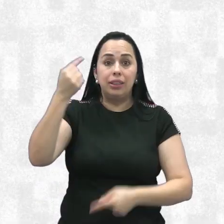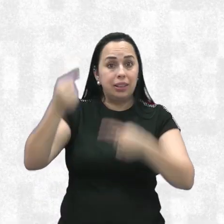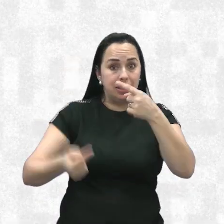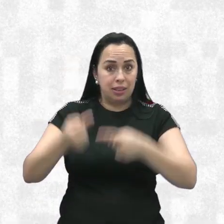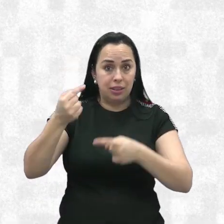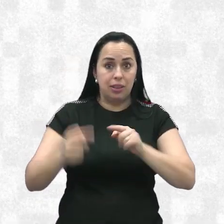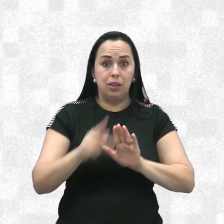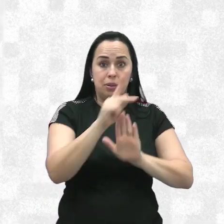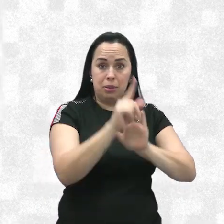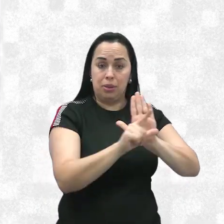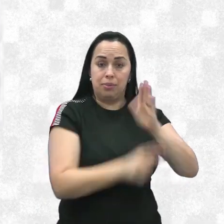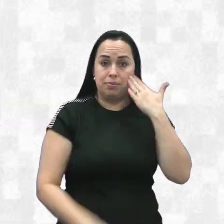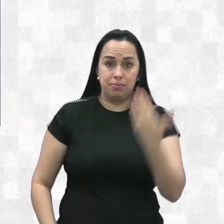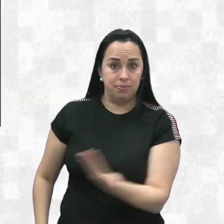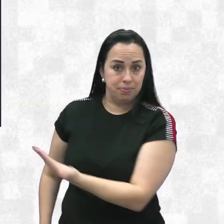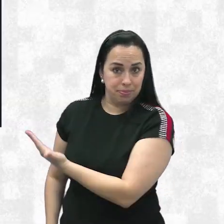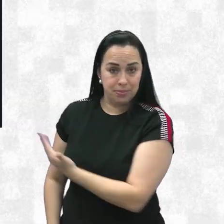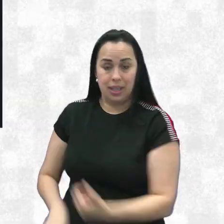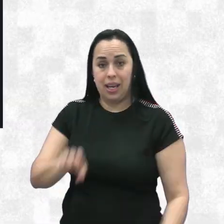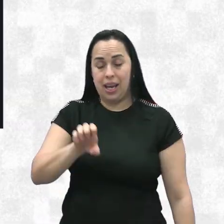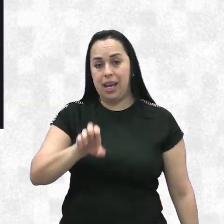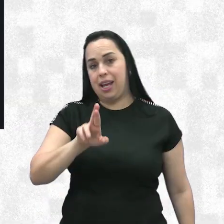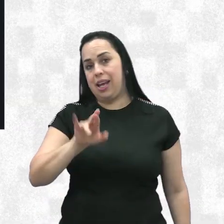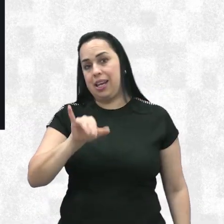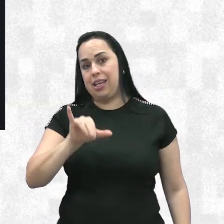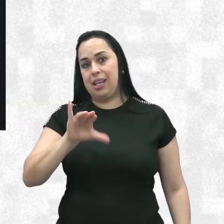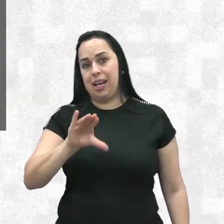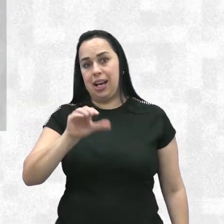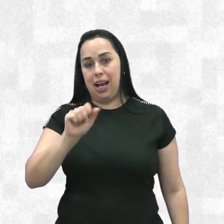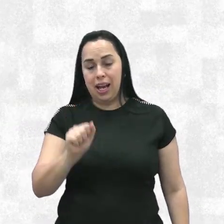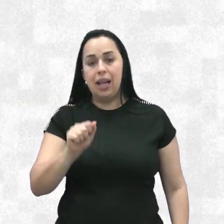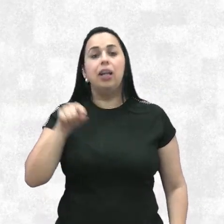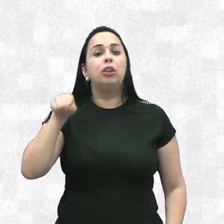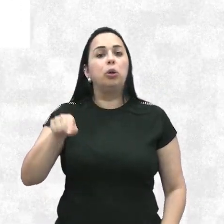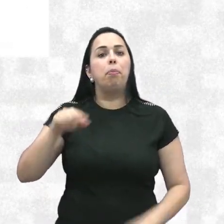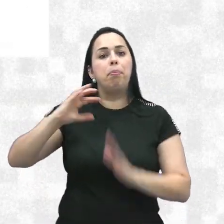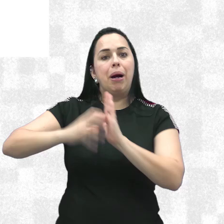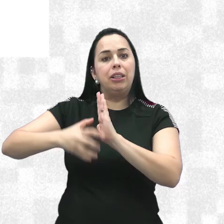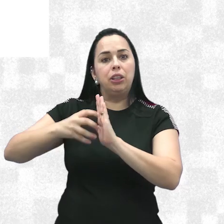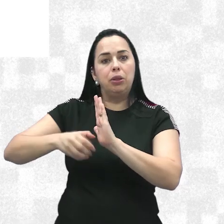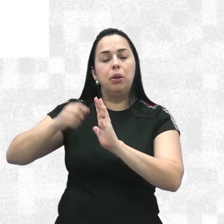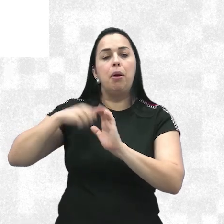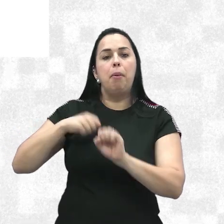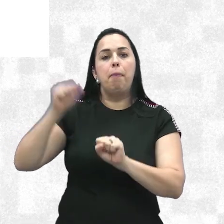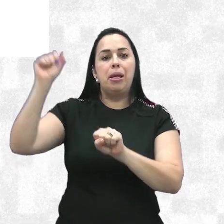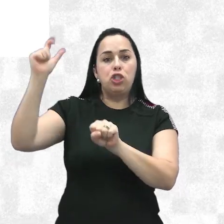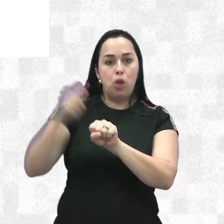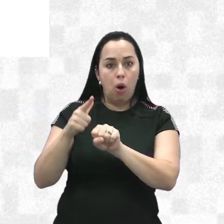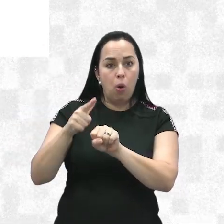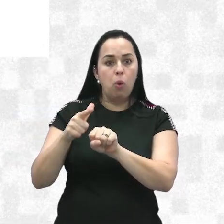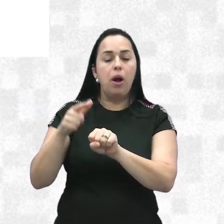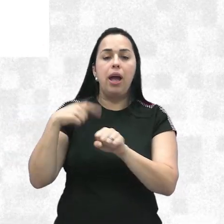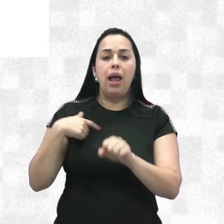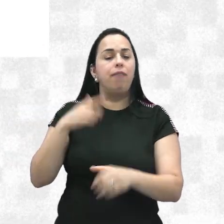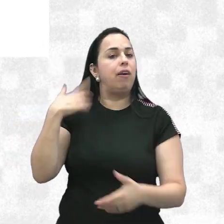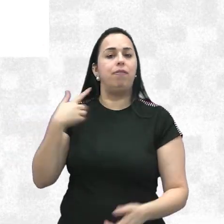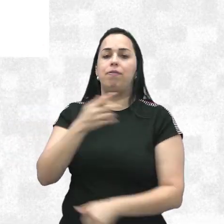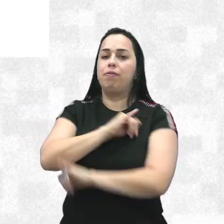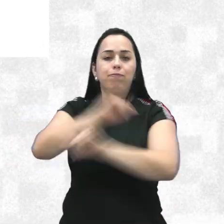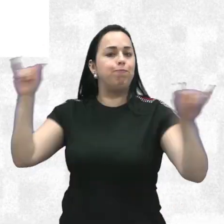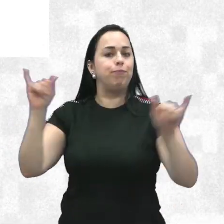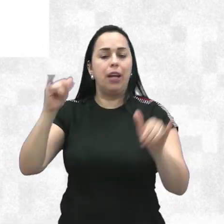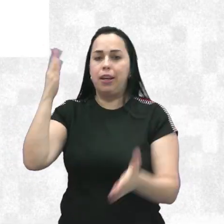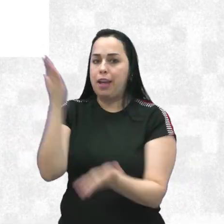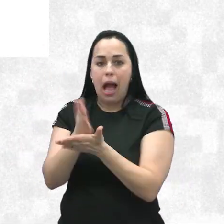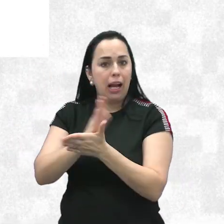PEC apresentada pela deputada federal Érica Hilton, do PSOL, prevê o fim da escala 6x1 no país. Com isso, a jornada